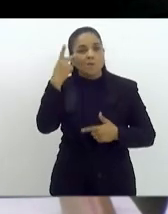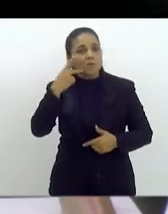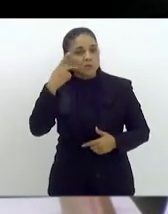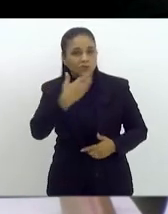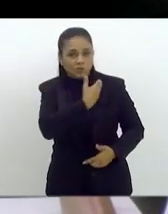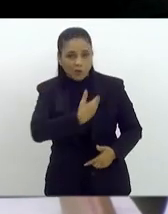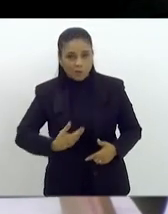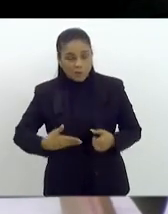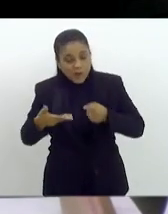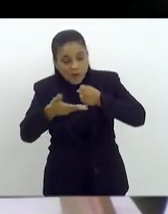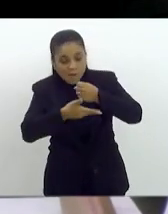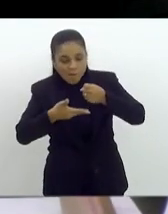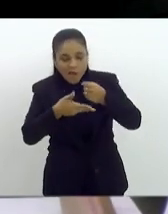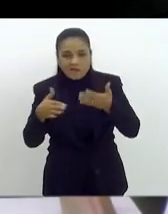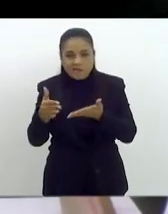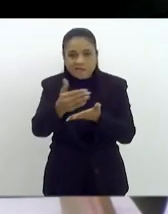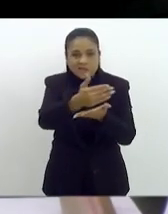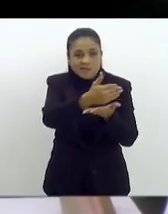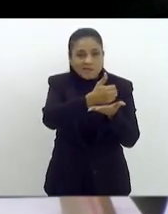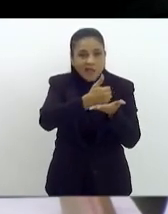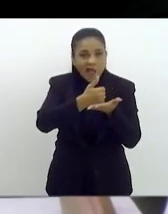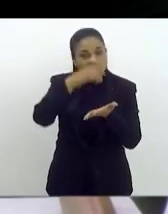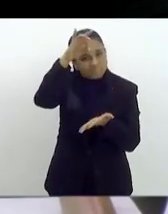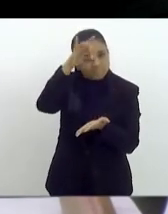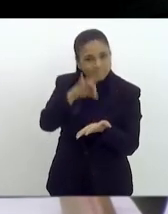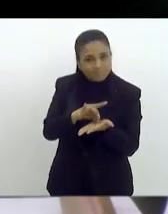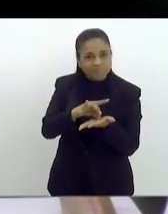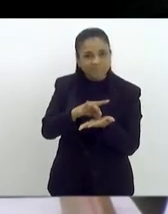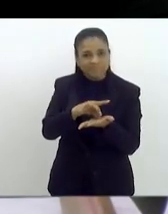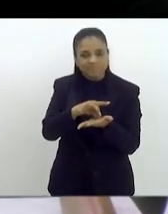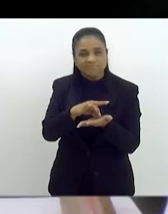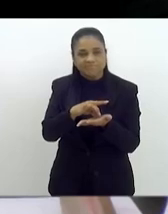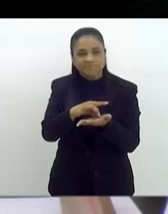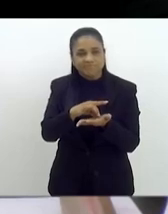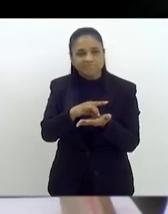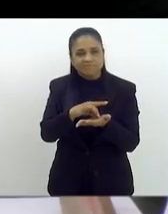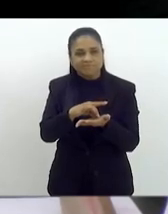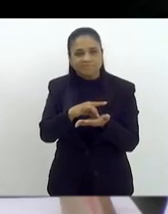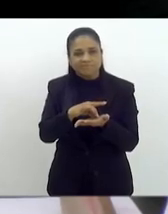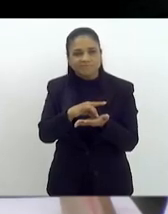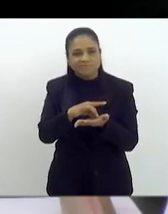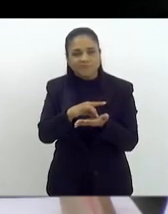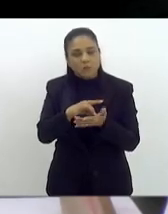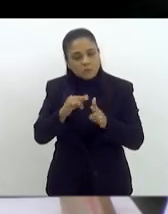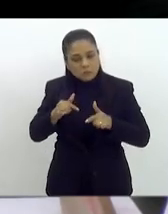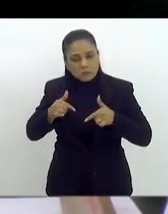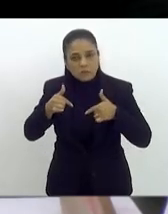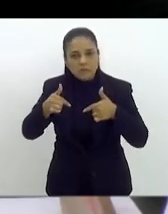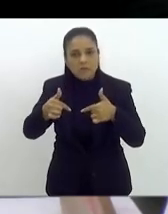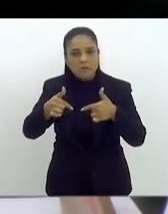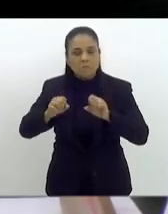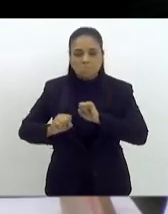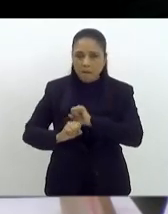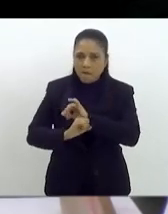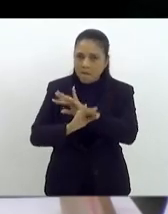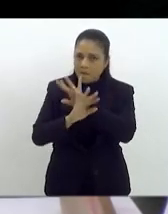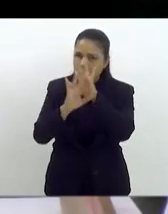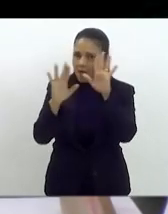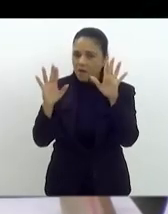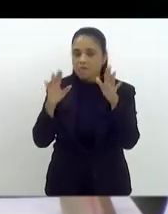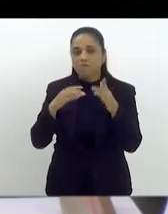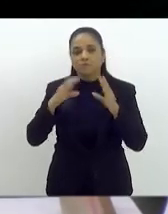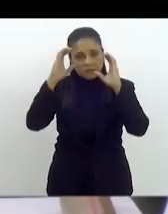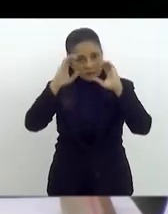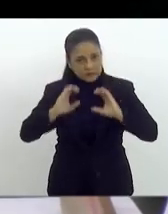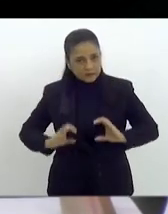com base em dados em evidências né para poder ter uma prestação de serviço mais efetiva né para o